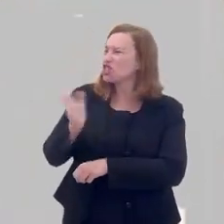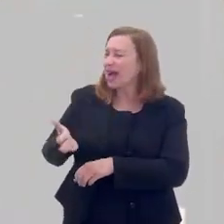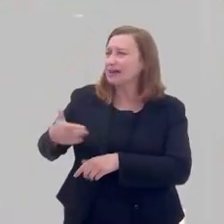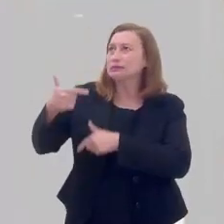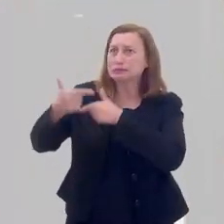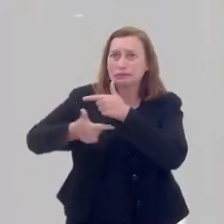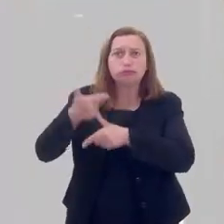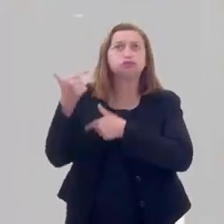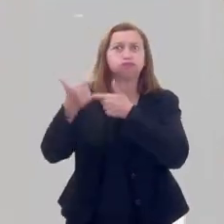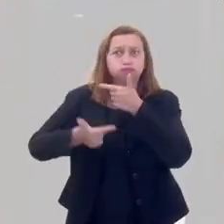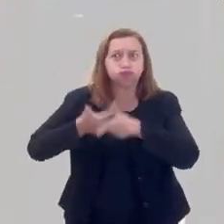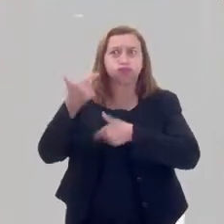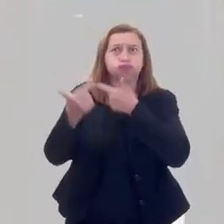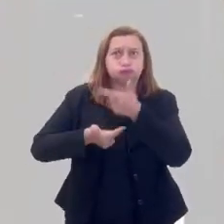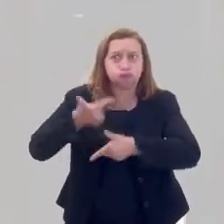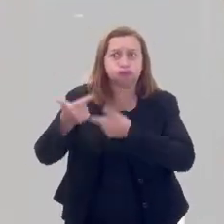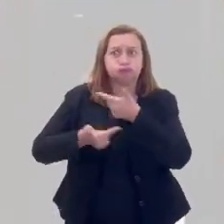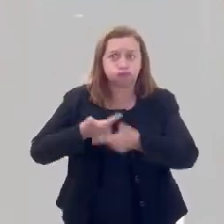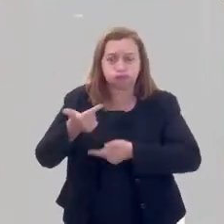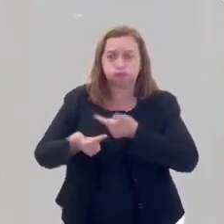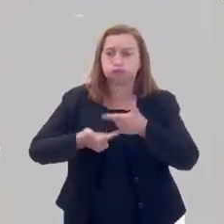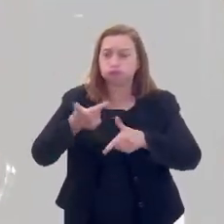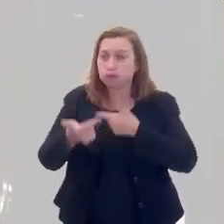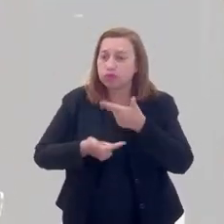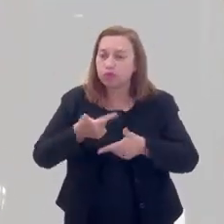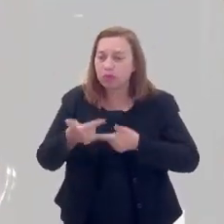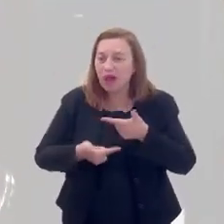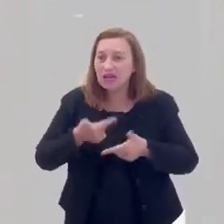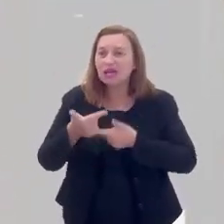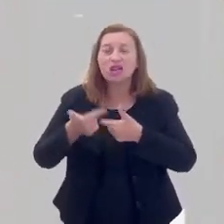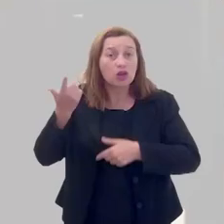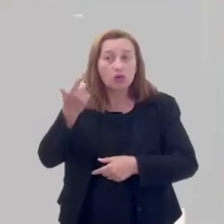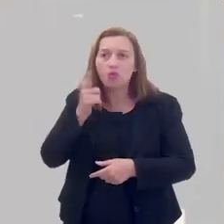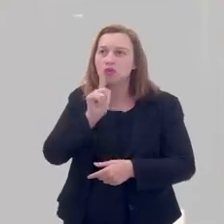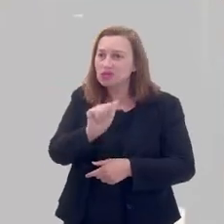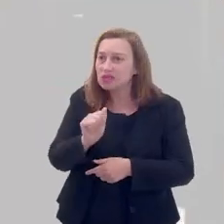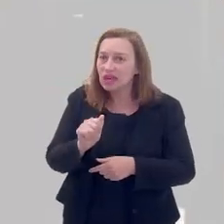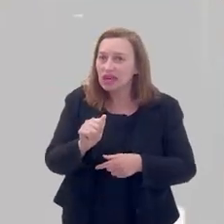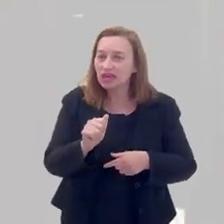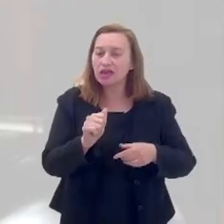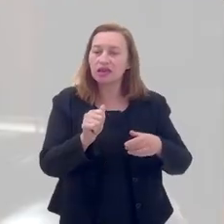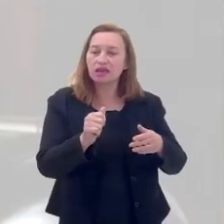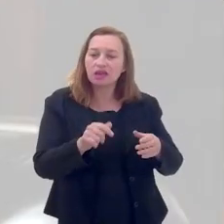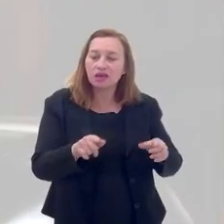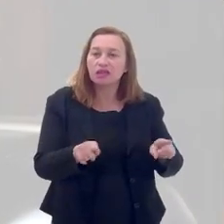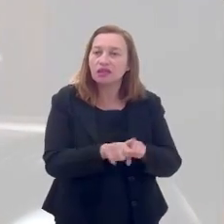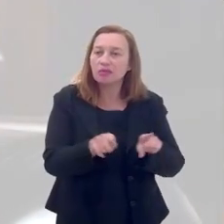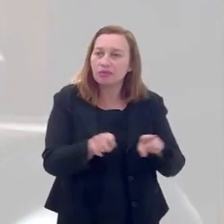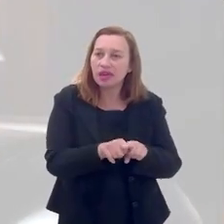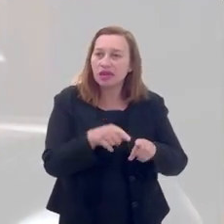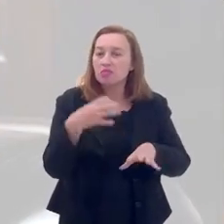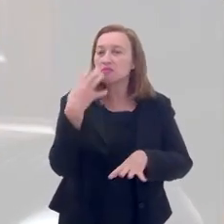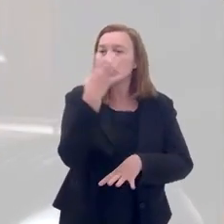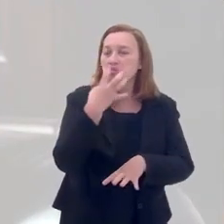tem trabalho pelas tampas ainda consegue se dedicar a música